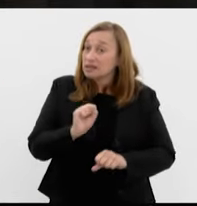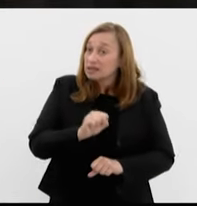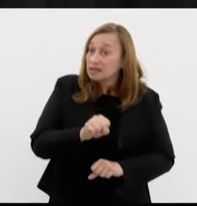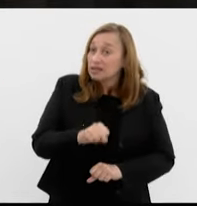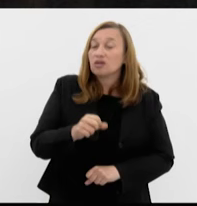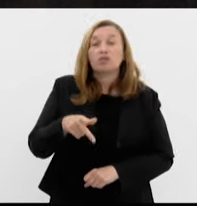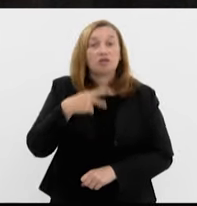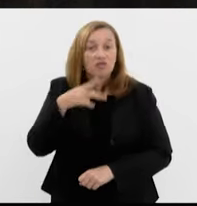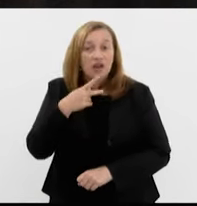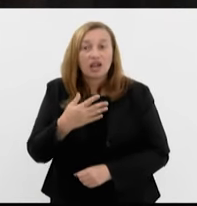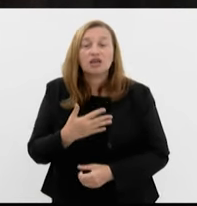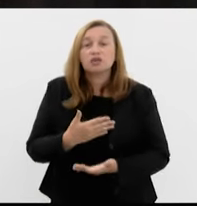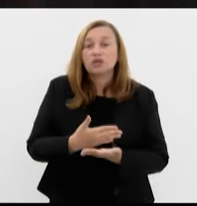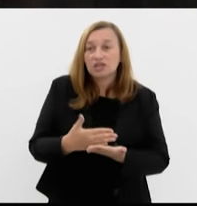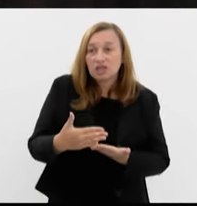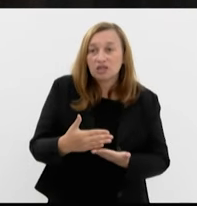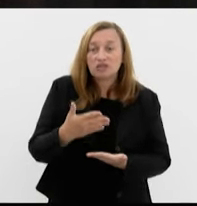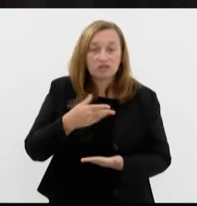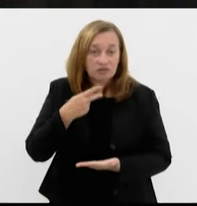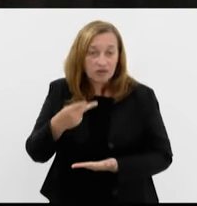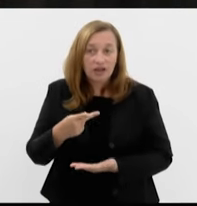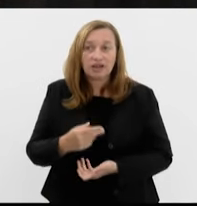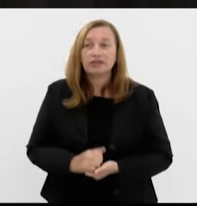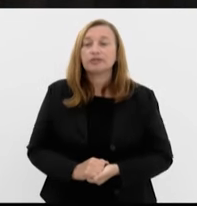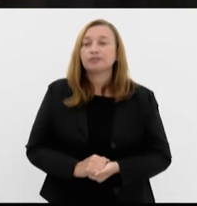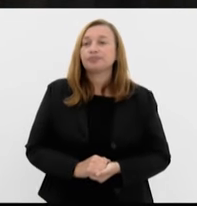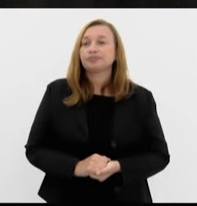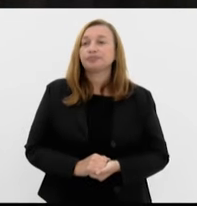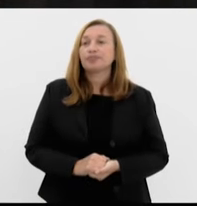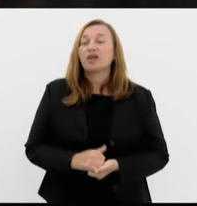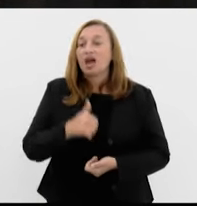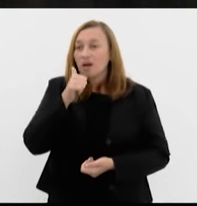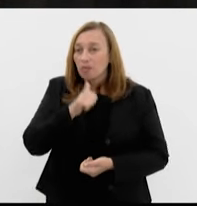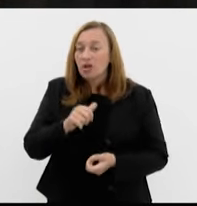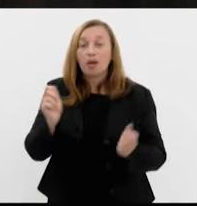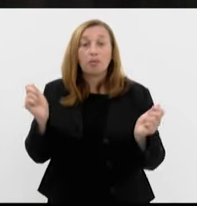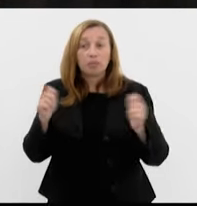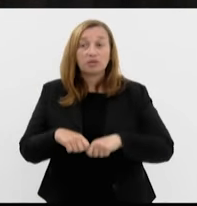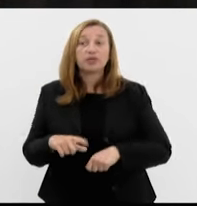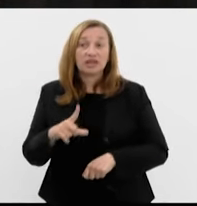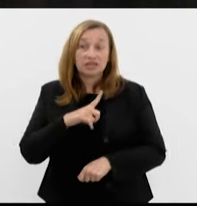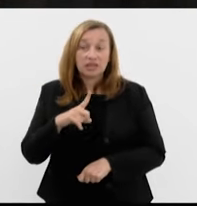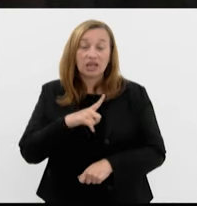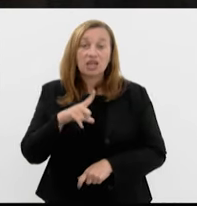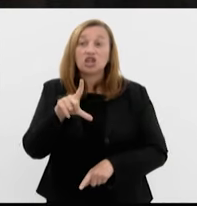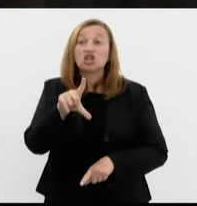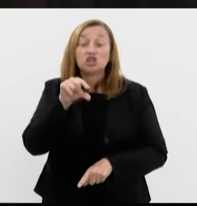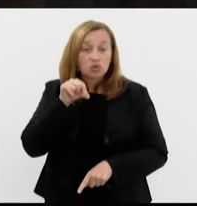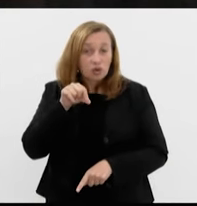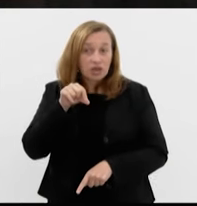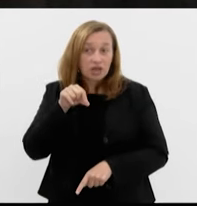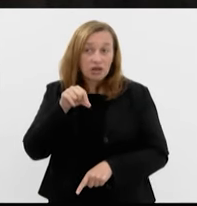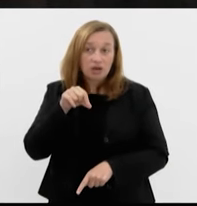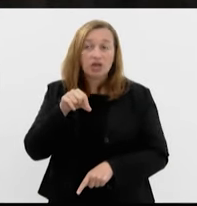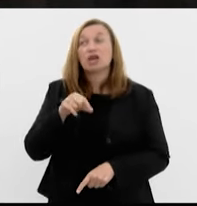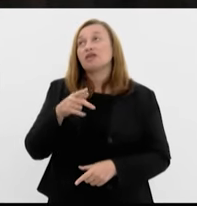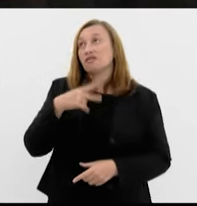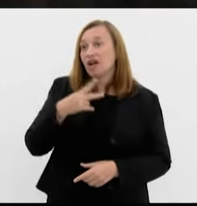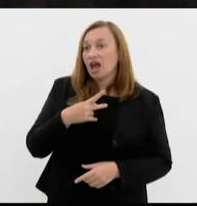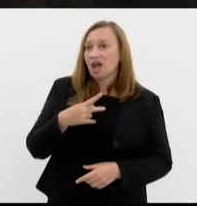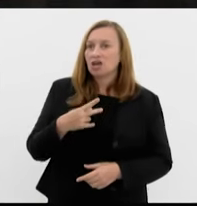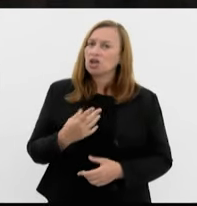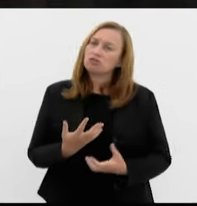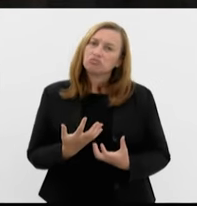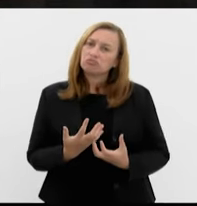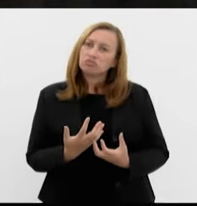disse no começo da minha fala ela tem a possibilidade até mesmo de escolher por si em dizer Olha eu não